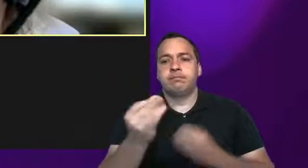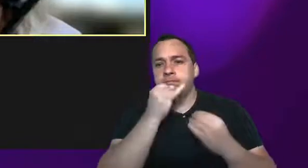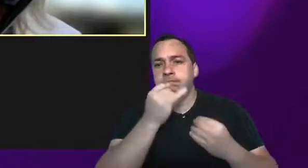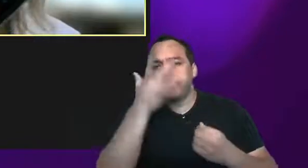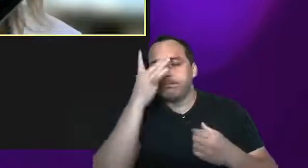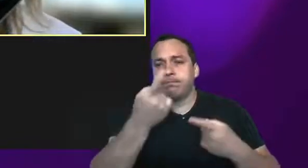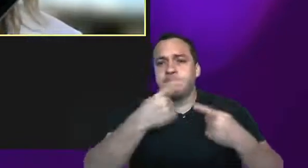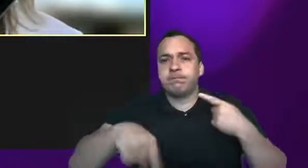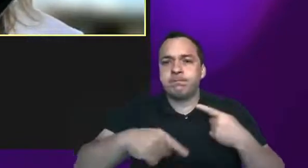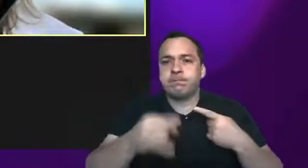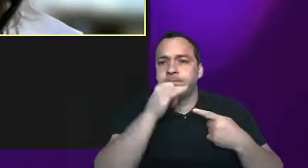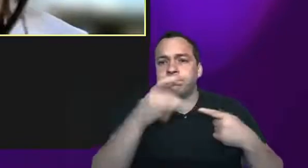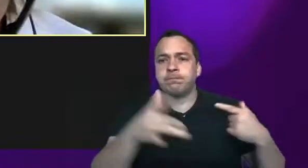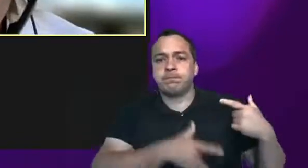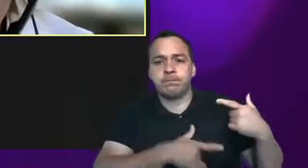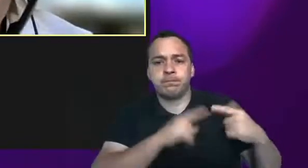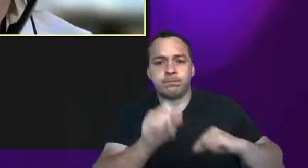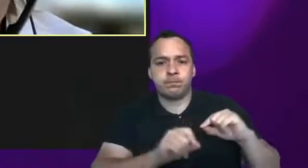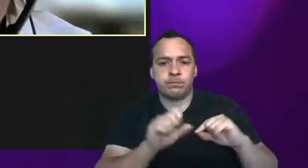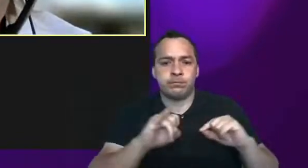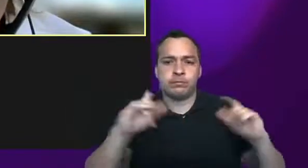operan nuevamente.